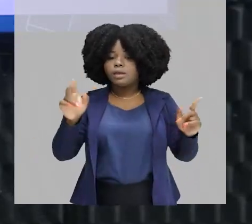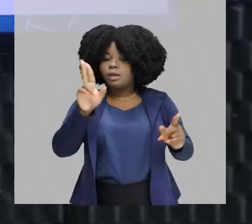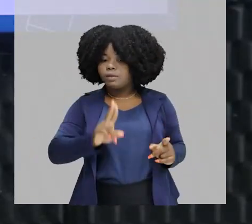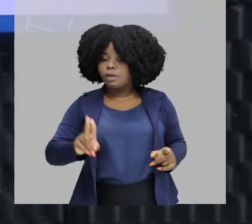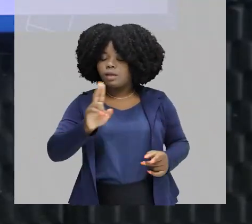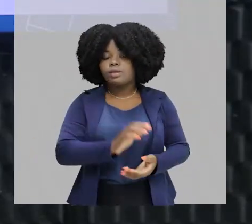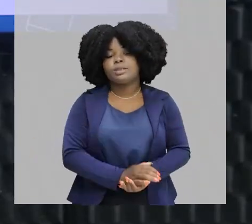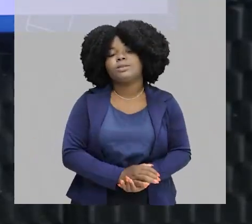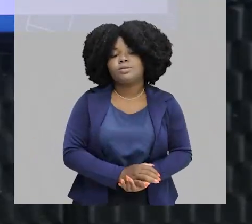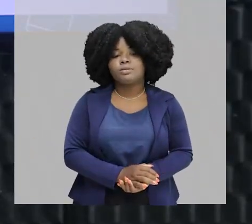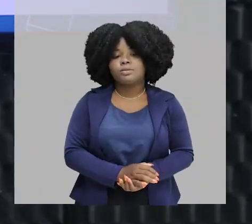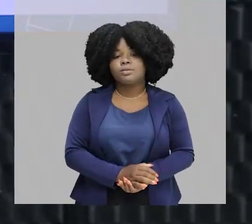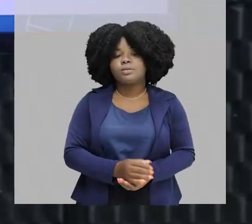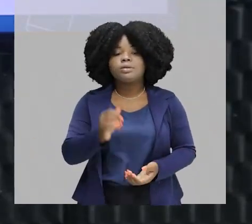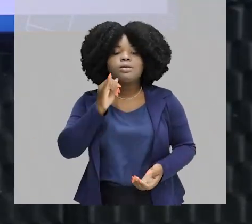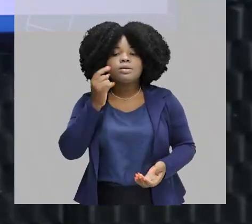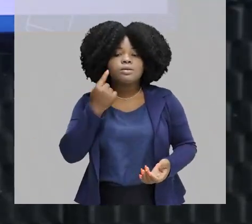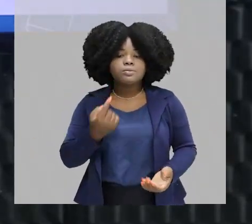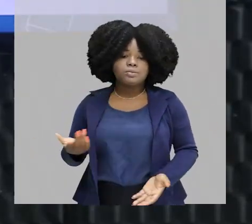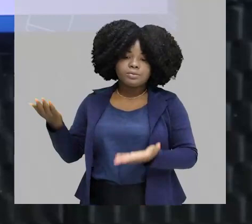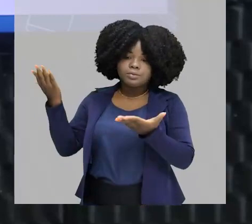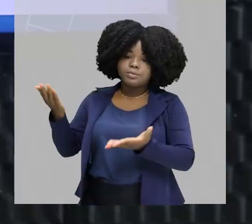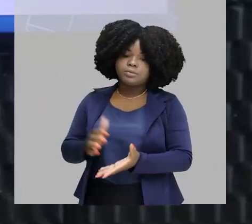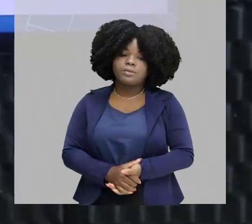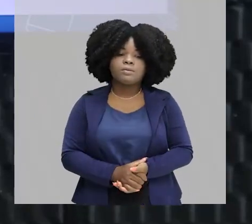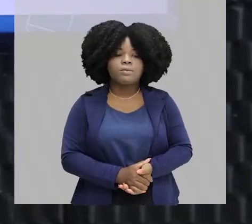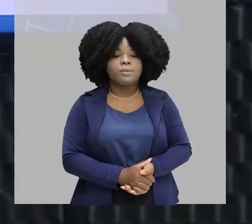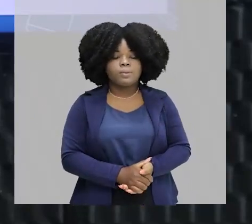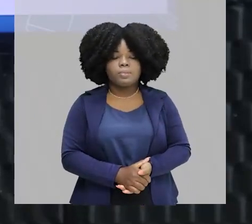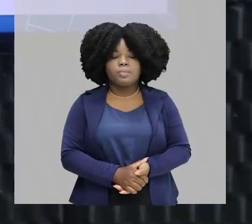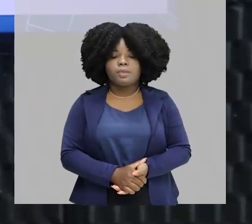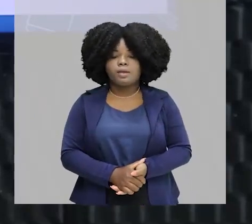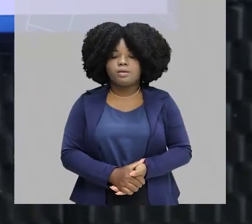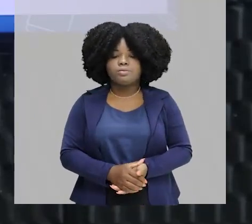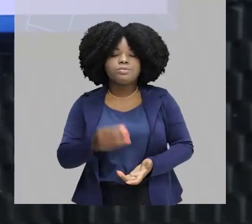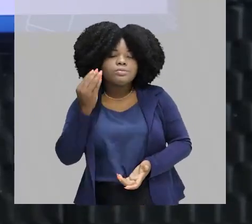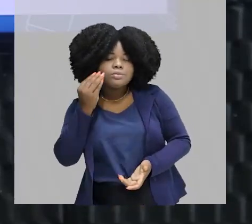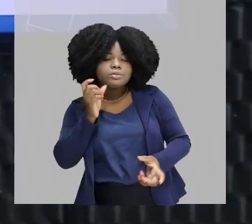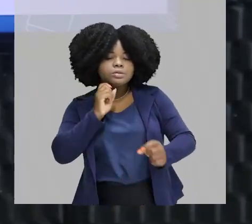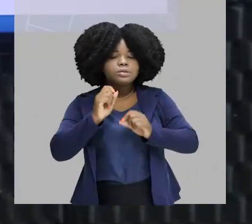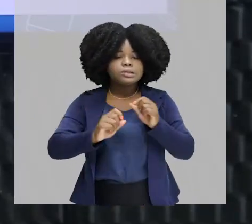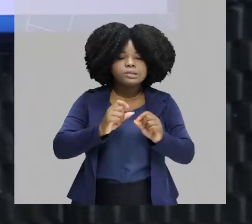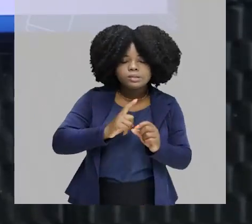bom? Aqui, além de tentar fazer uma